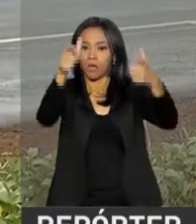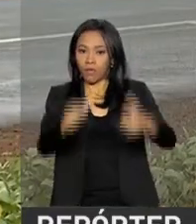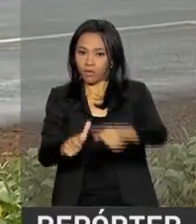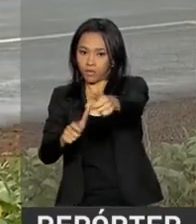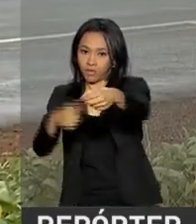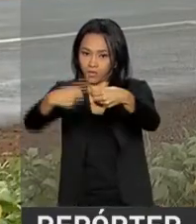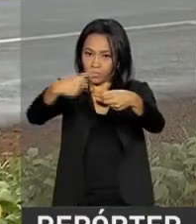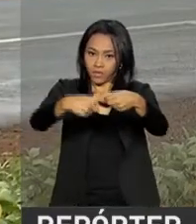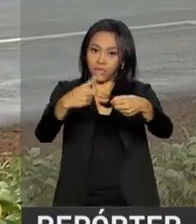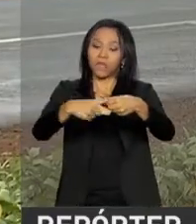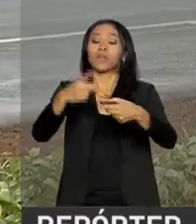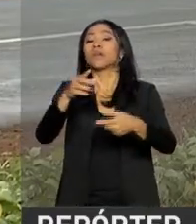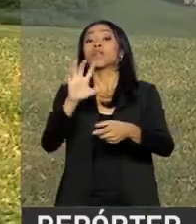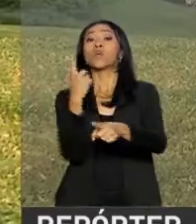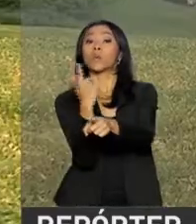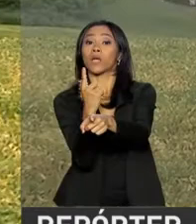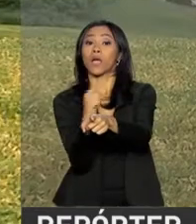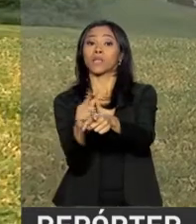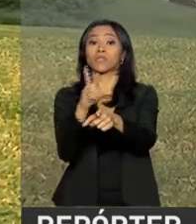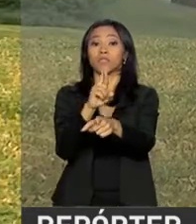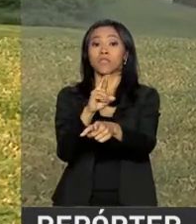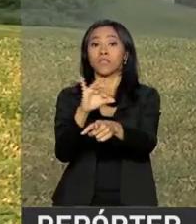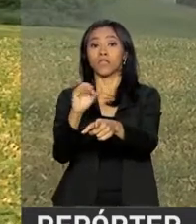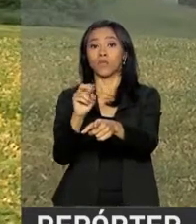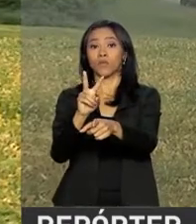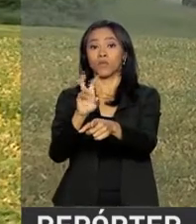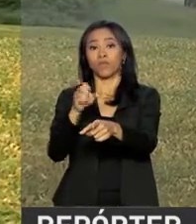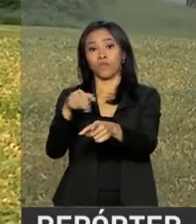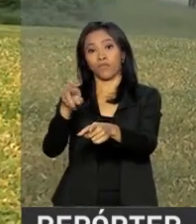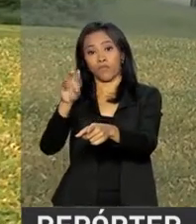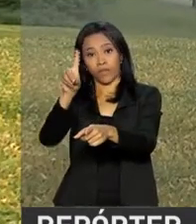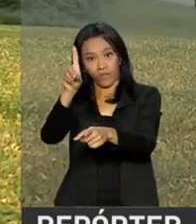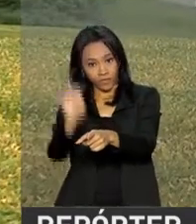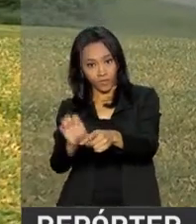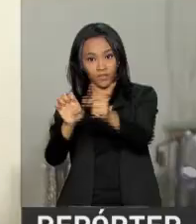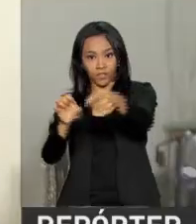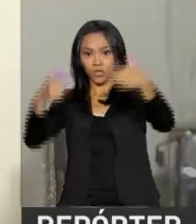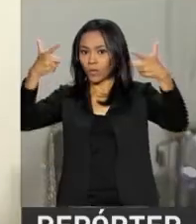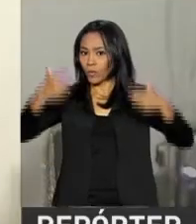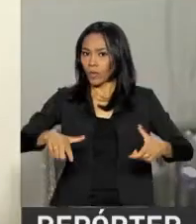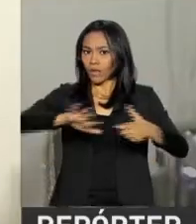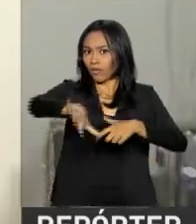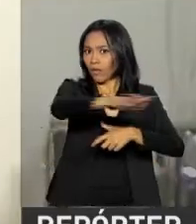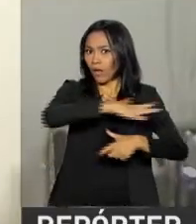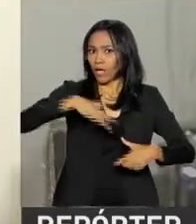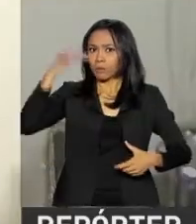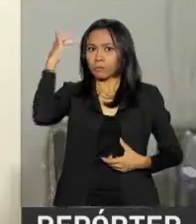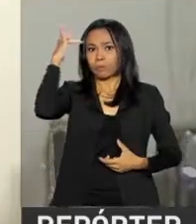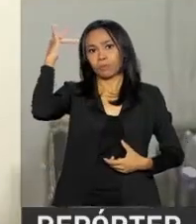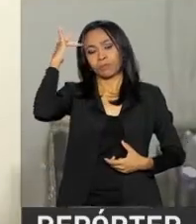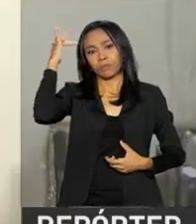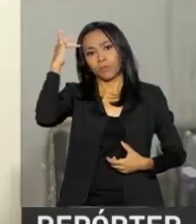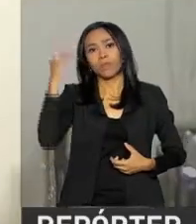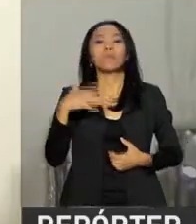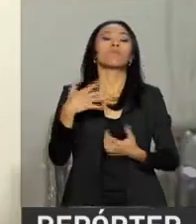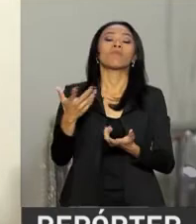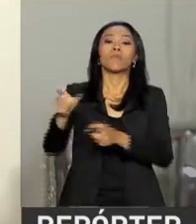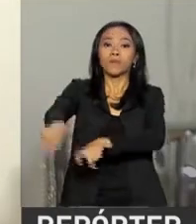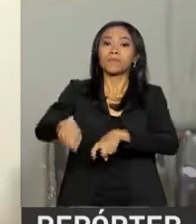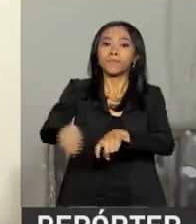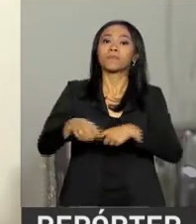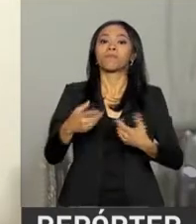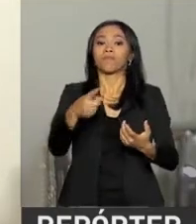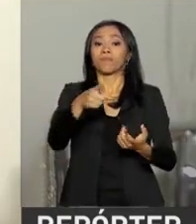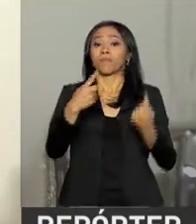verde no sudoeste de goiás pólo agropecuário da região centro oeste nós temos que uma grande produção